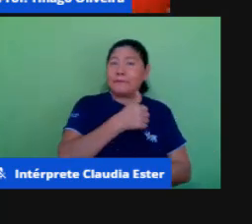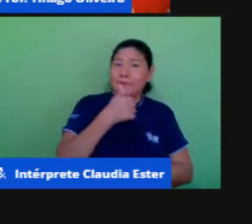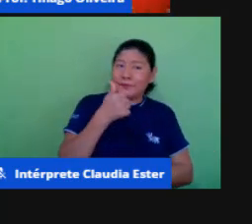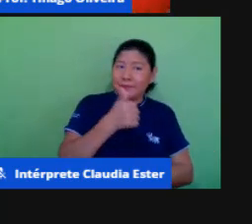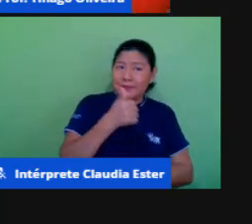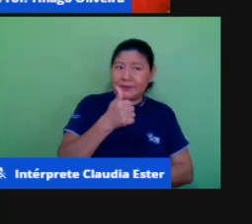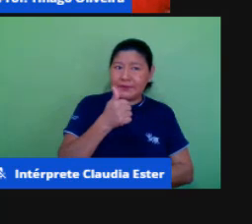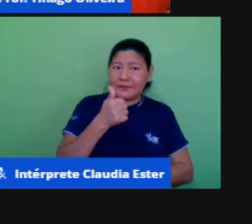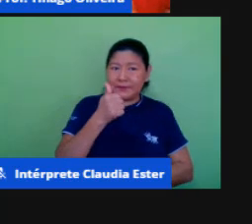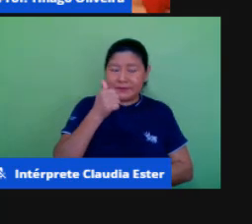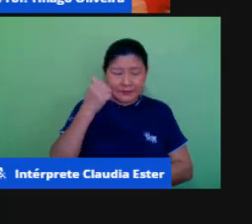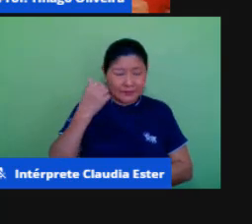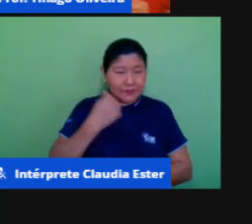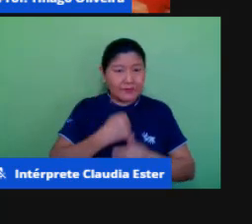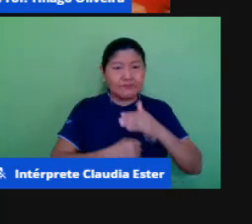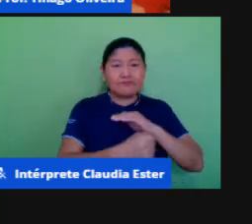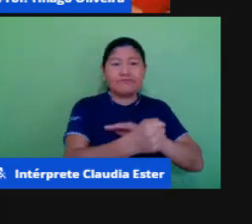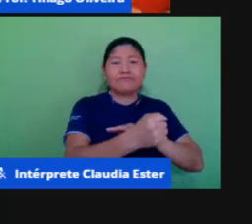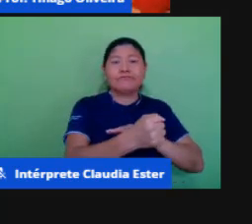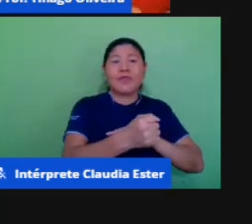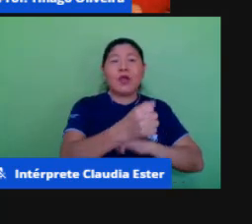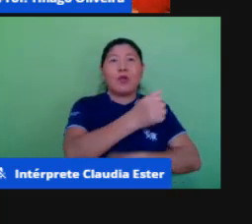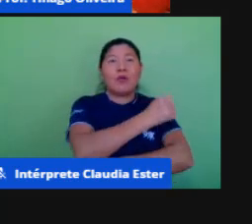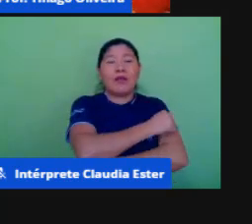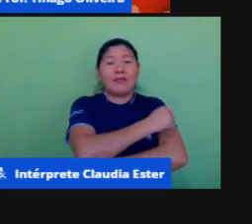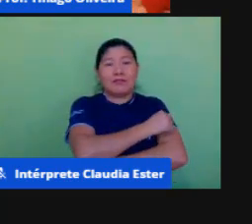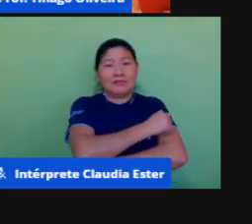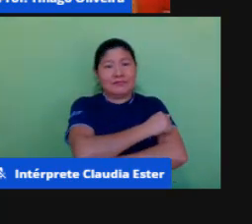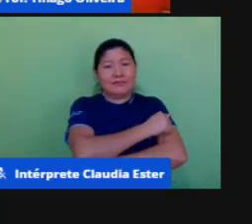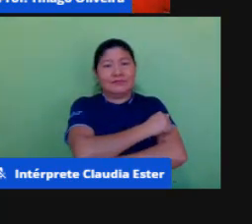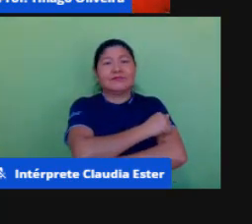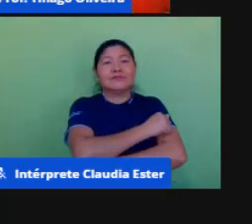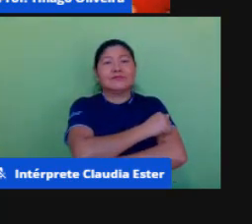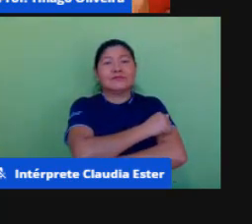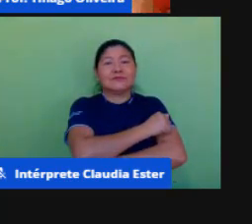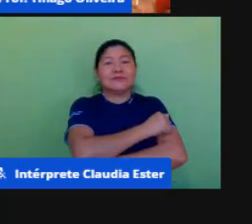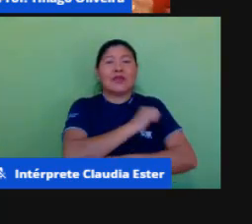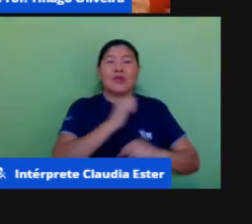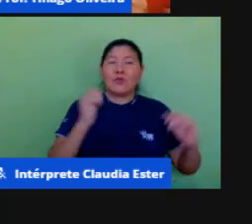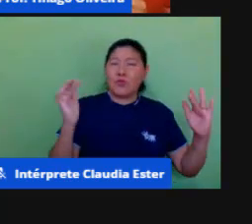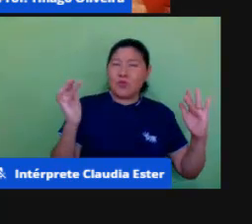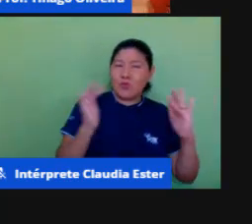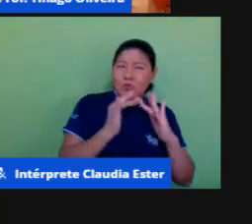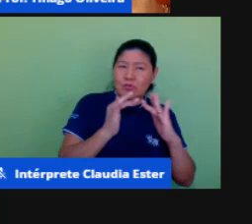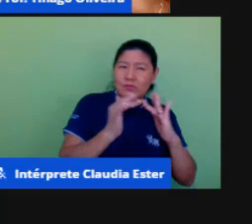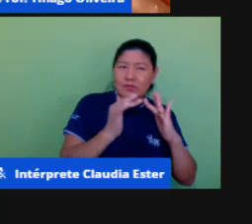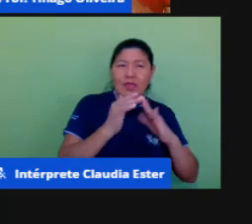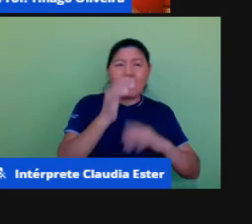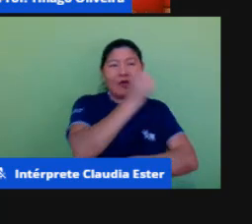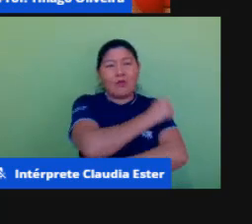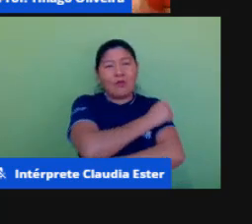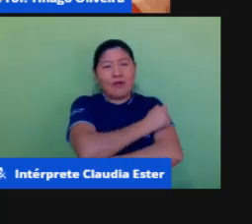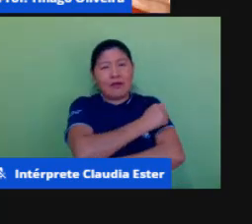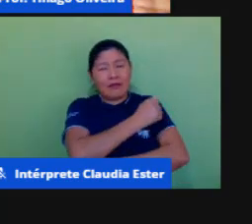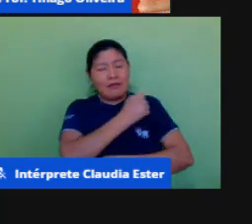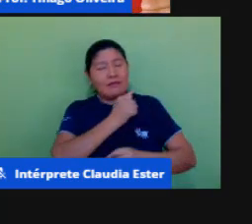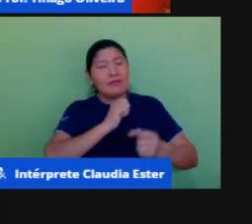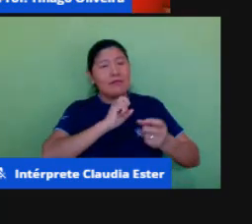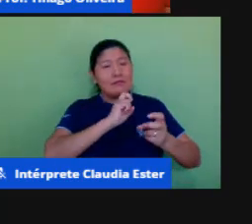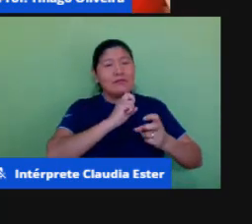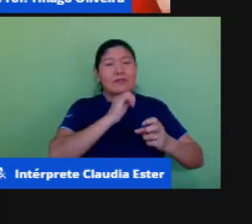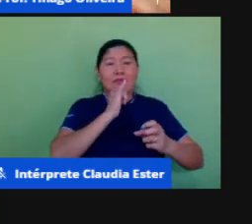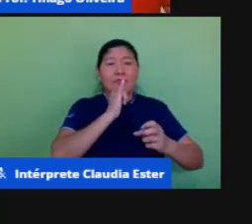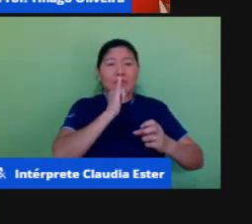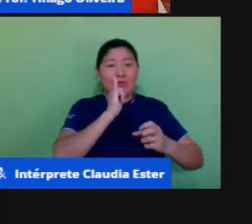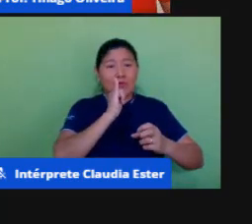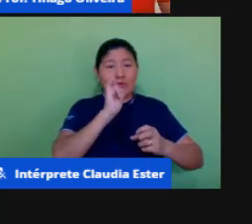ele é introduzido ao aluno antes da aula presencial. Ou seja, o primeiro contato é virtual, através de um vídeo, uma